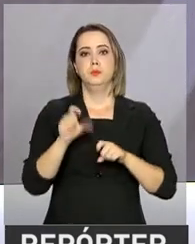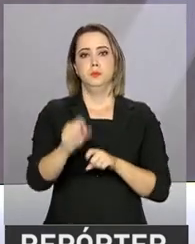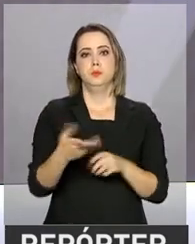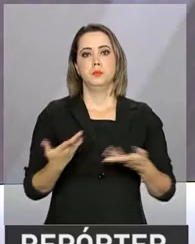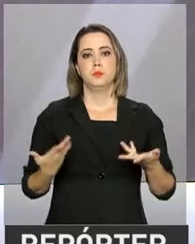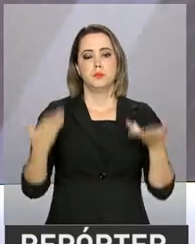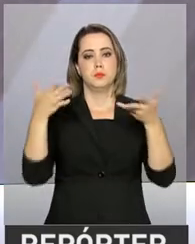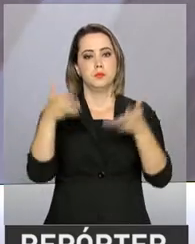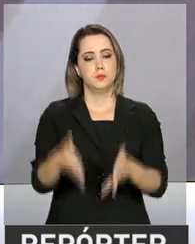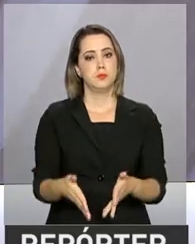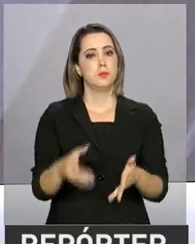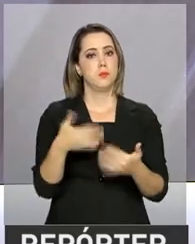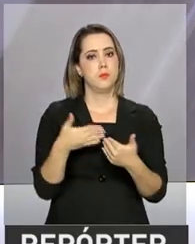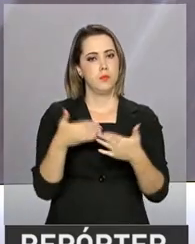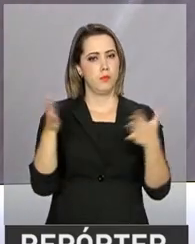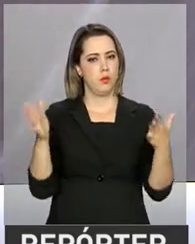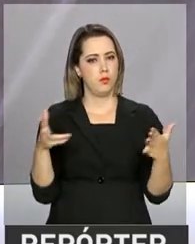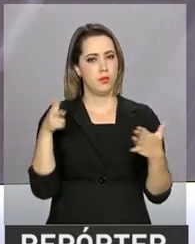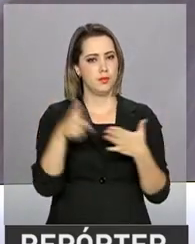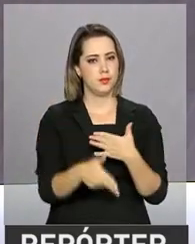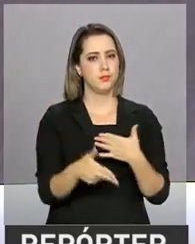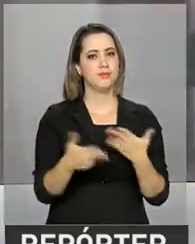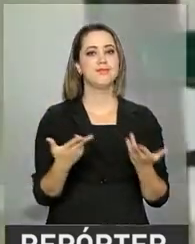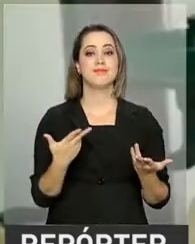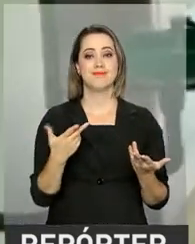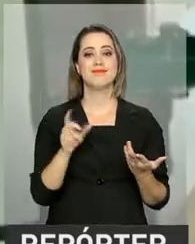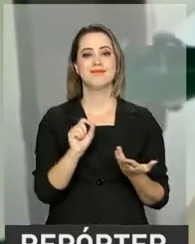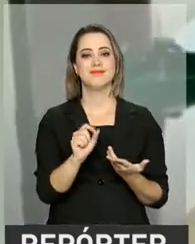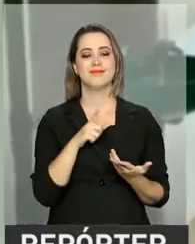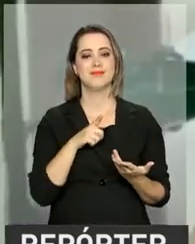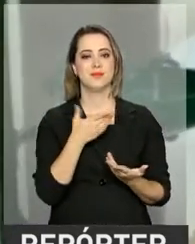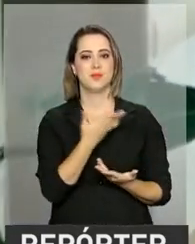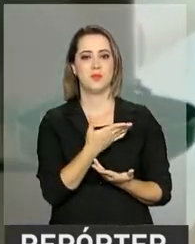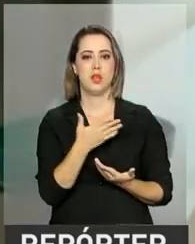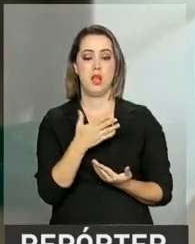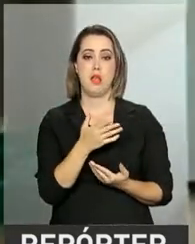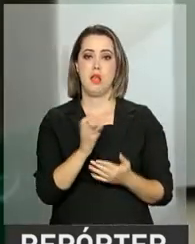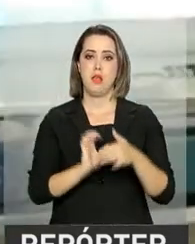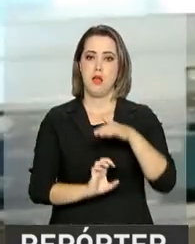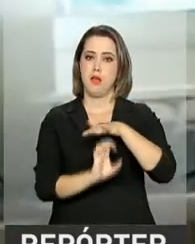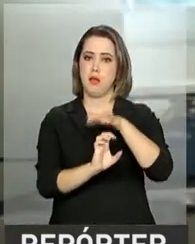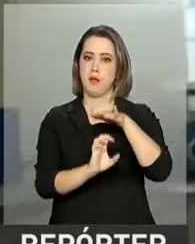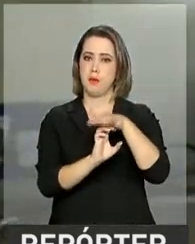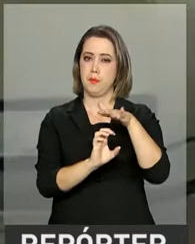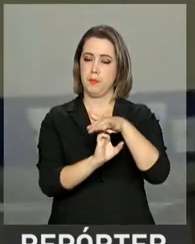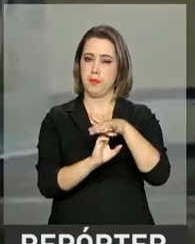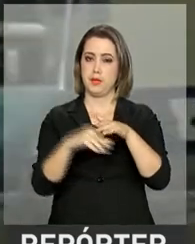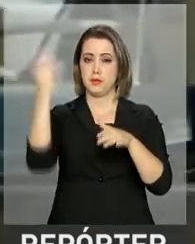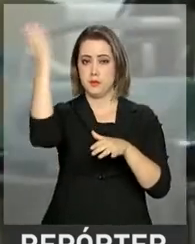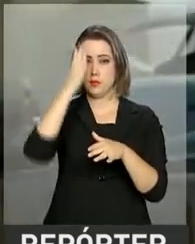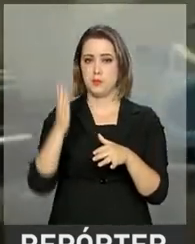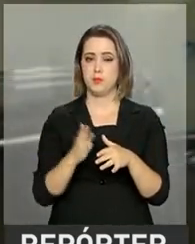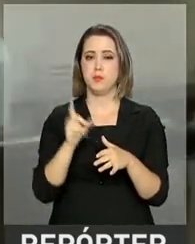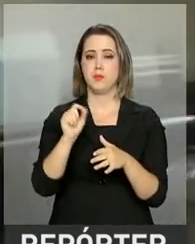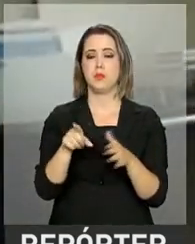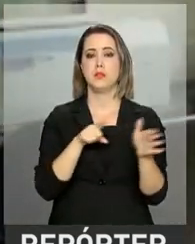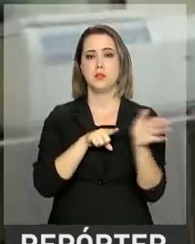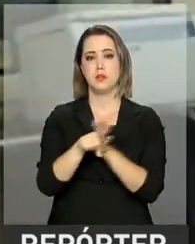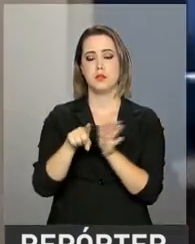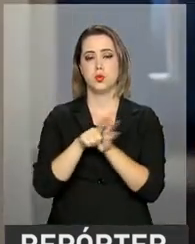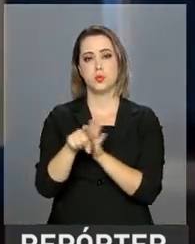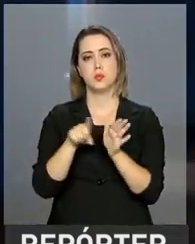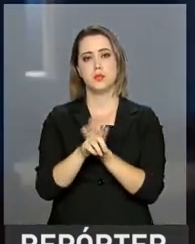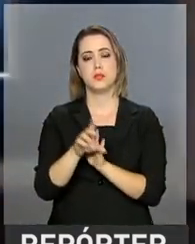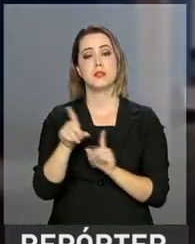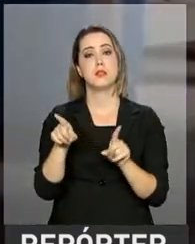abastecimento blairo maggi participou da inauguração segundo a empresa brasileira de pesquisa agropecuária embrapa o